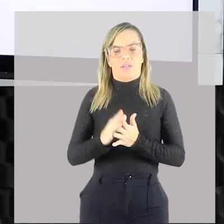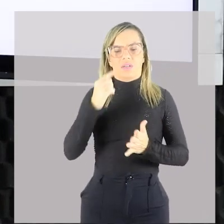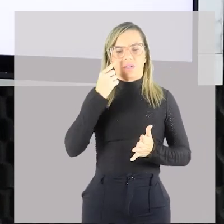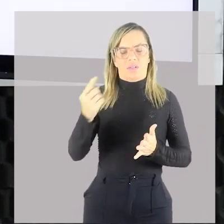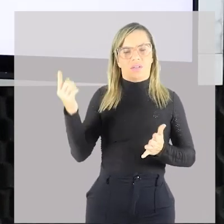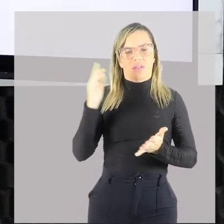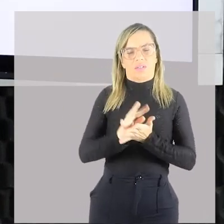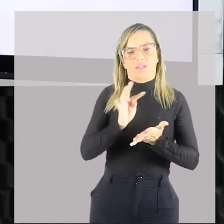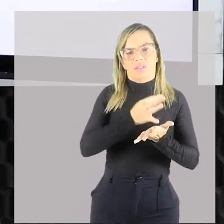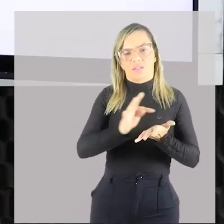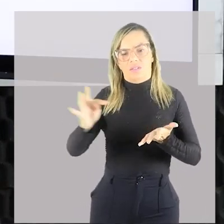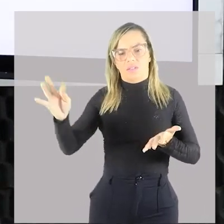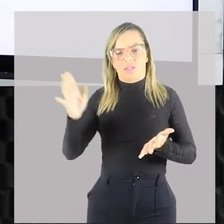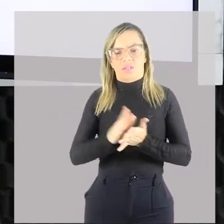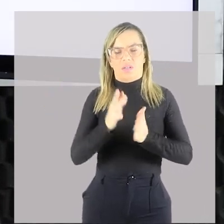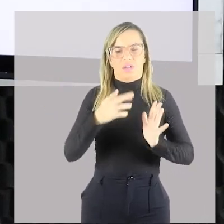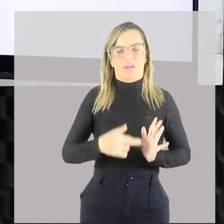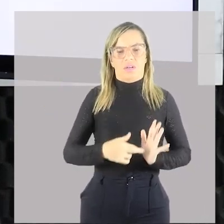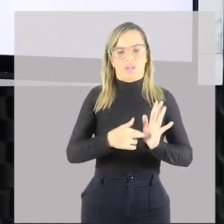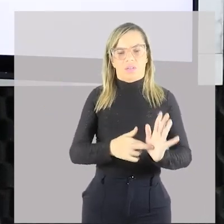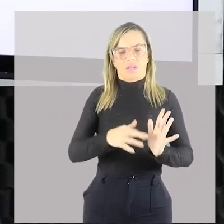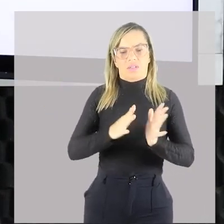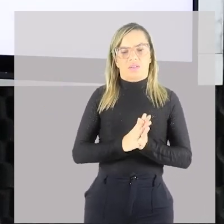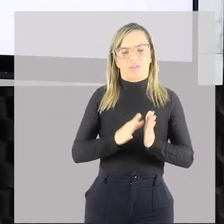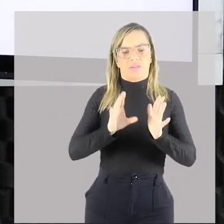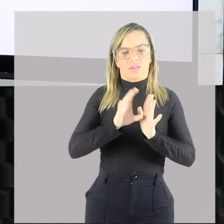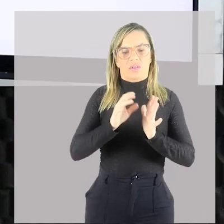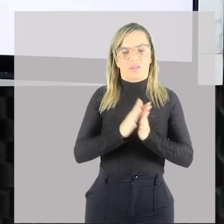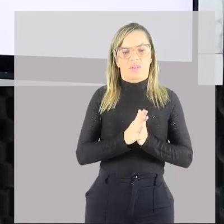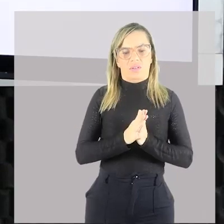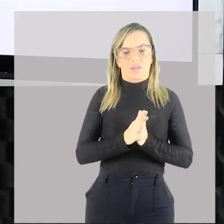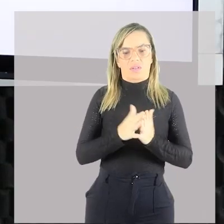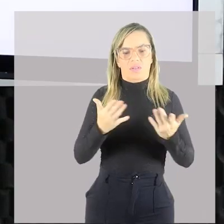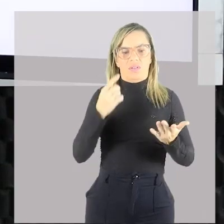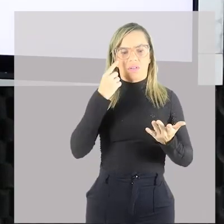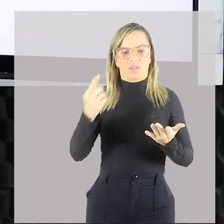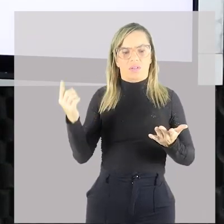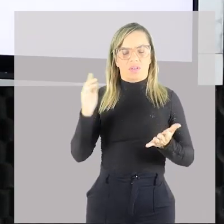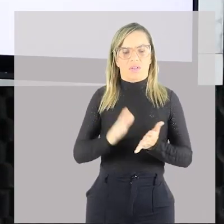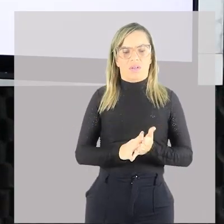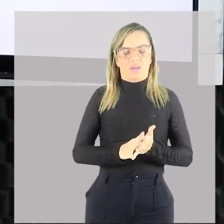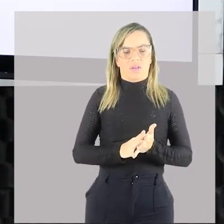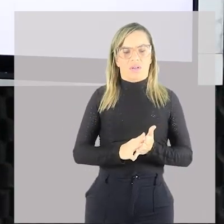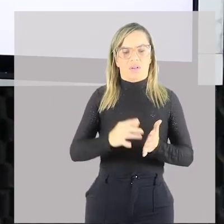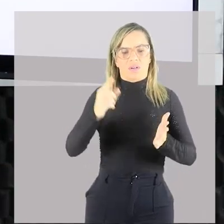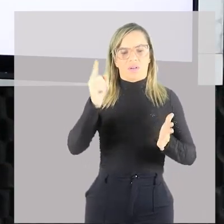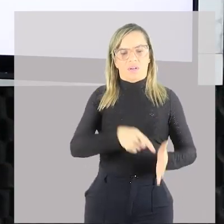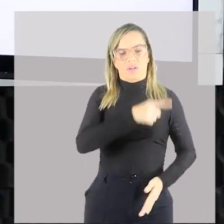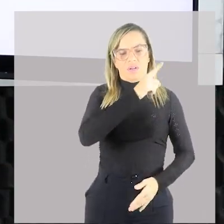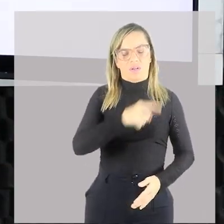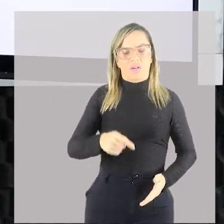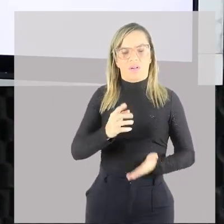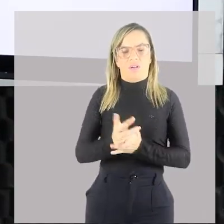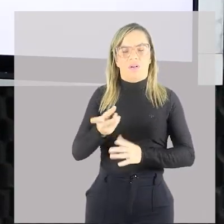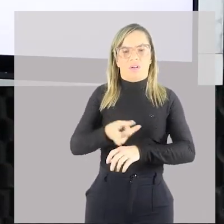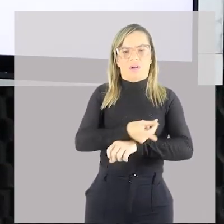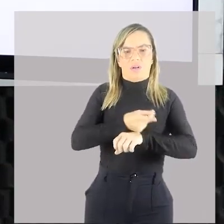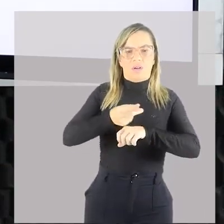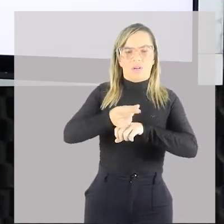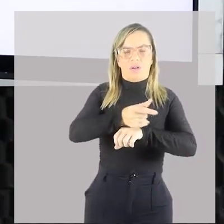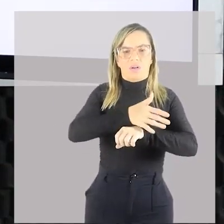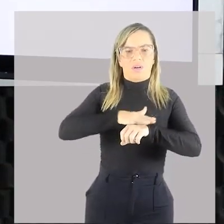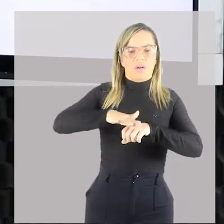onde acaba se destacando mais, né? Elimina o neoliberalismo. O neoliberalismo é uma instância muito além, né? Já está